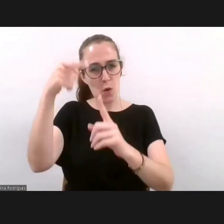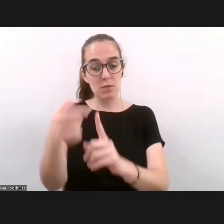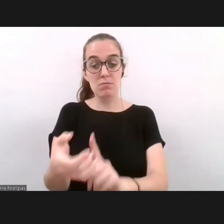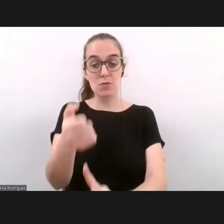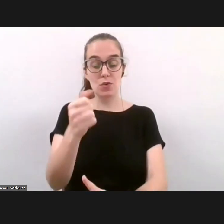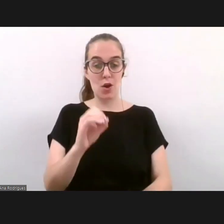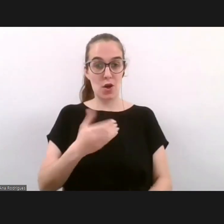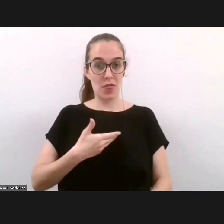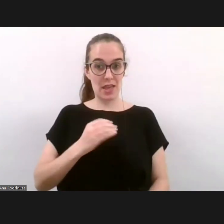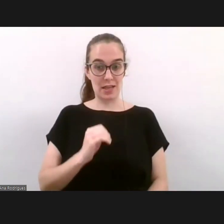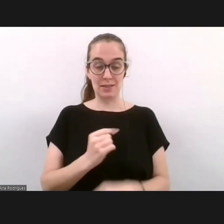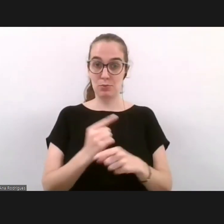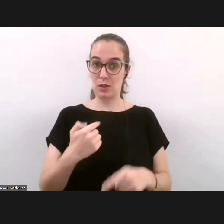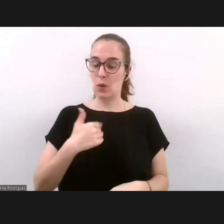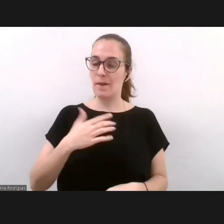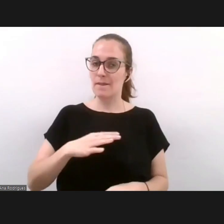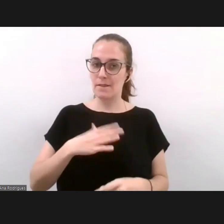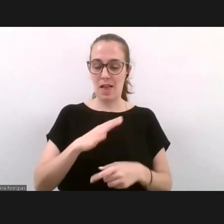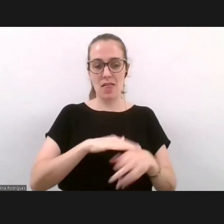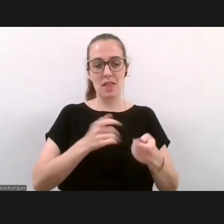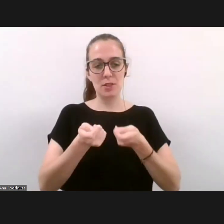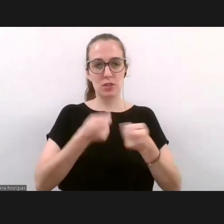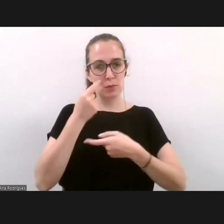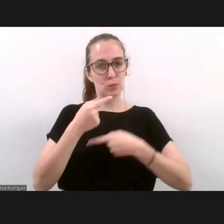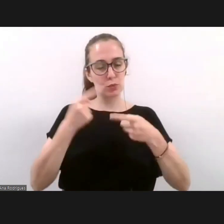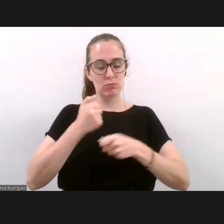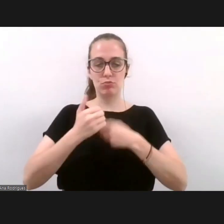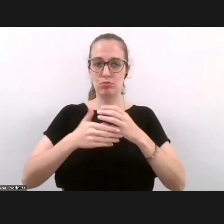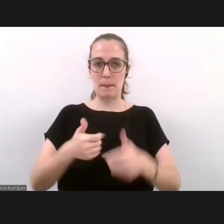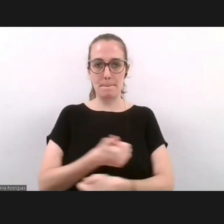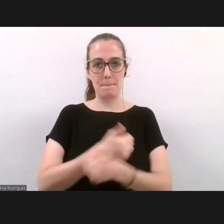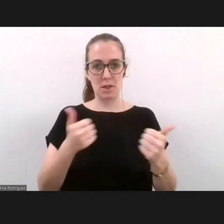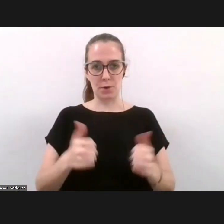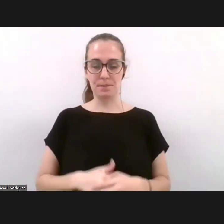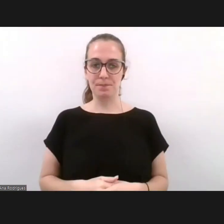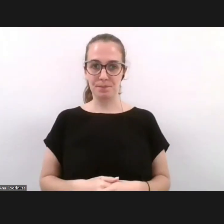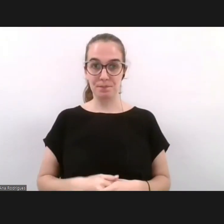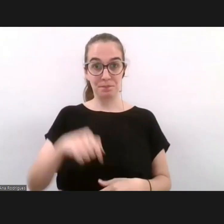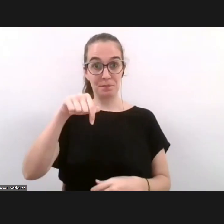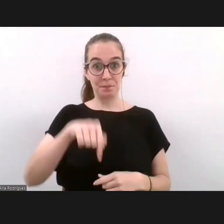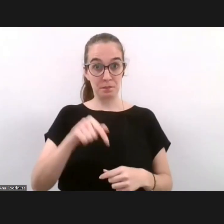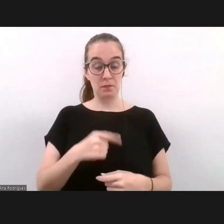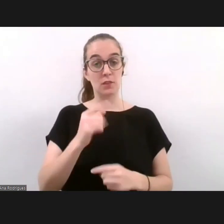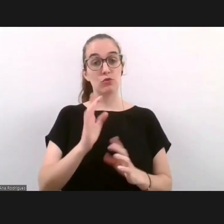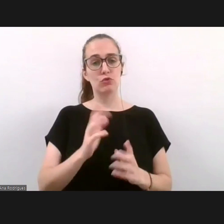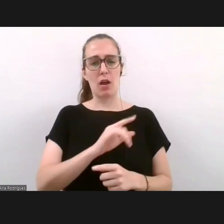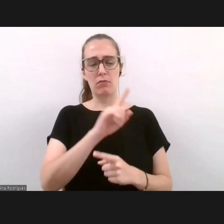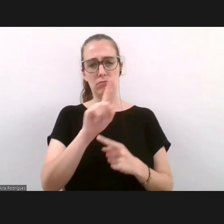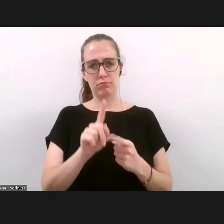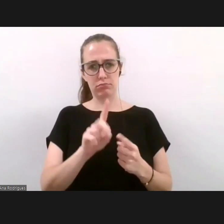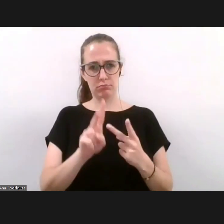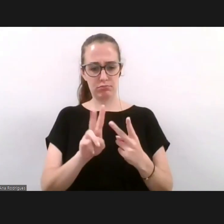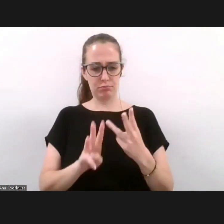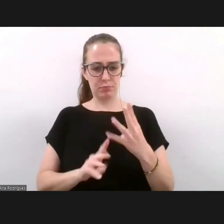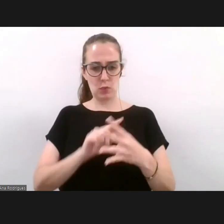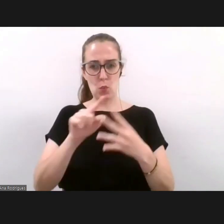modo a recriar a administração pública no sentido de se tornar mais eficaz. Este é o segundo de um conjunto de 4 webinars dedicados